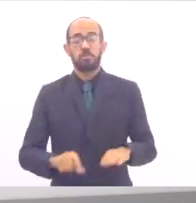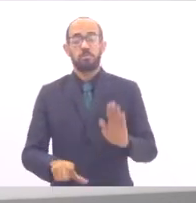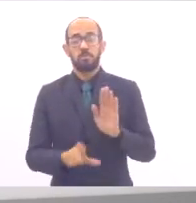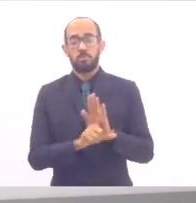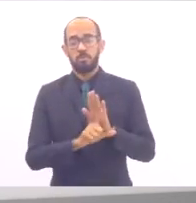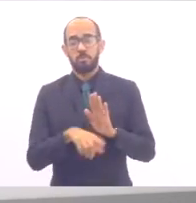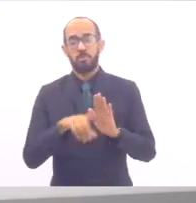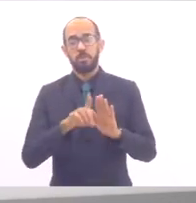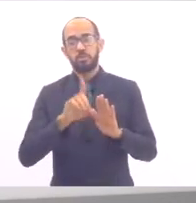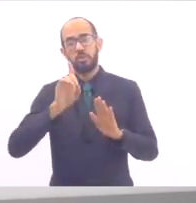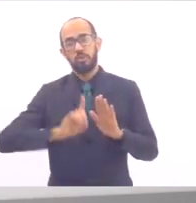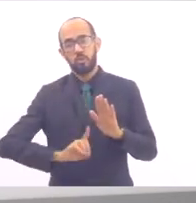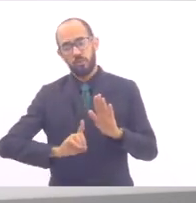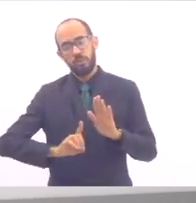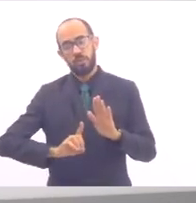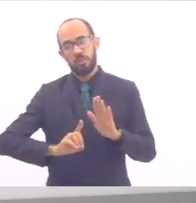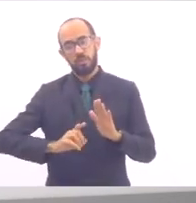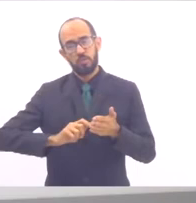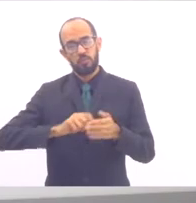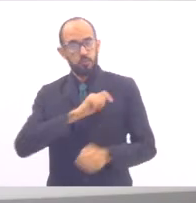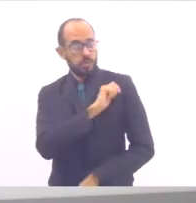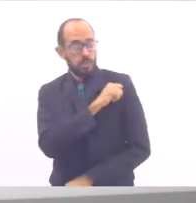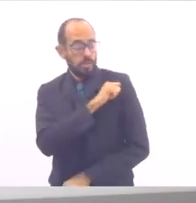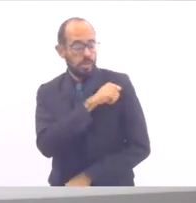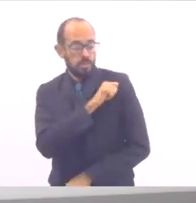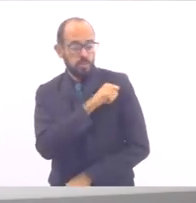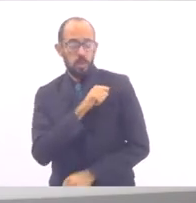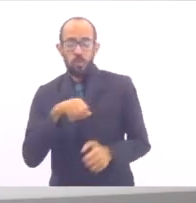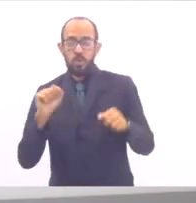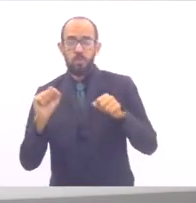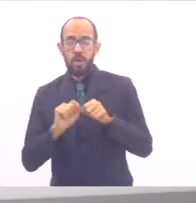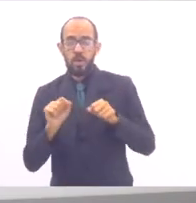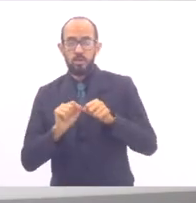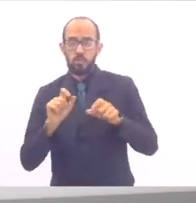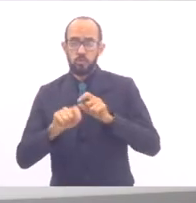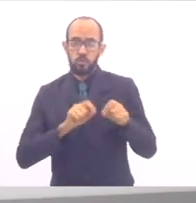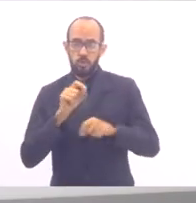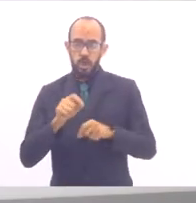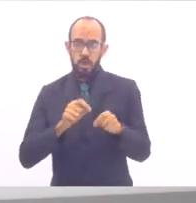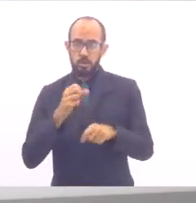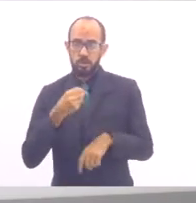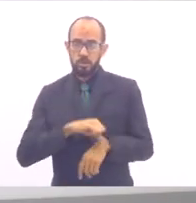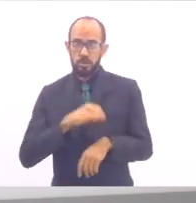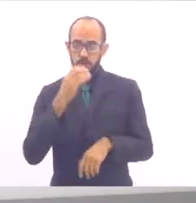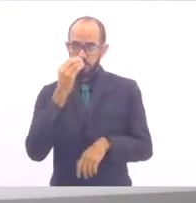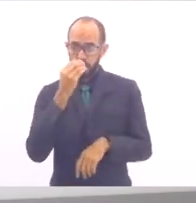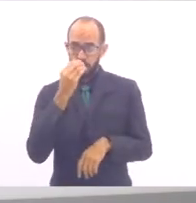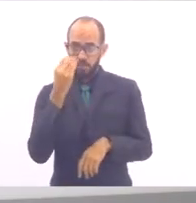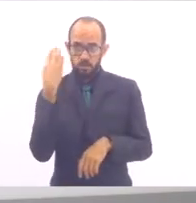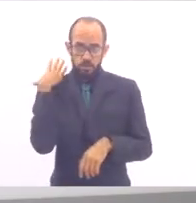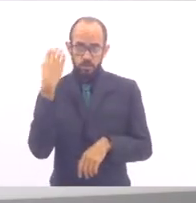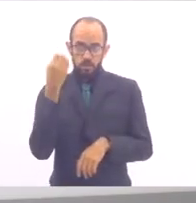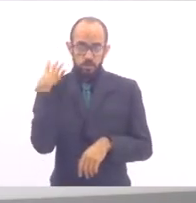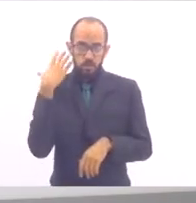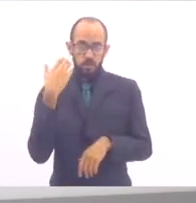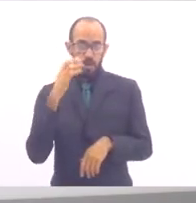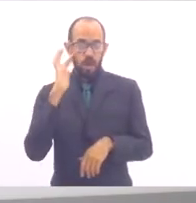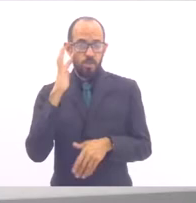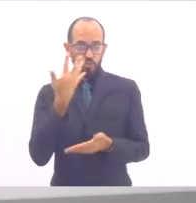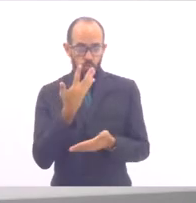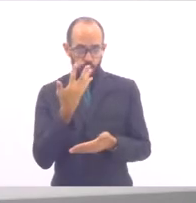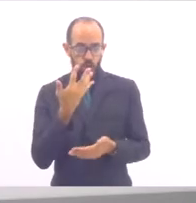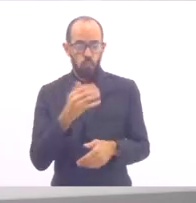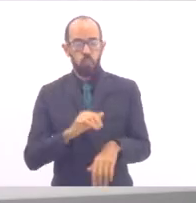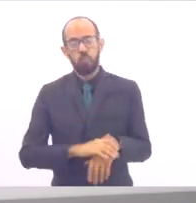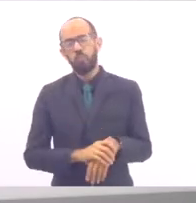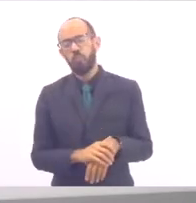de fiscalização, é onde vai permear o descumprimento dessa resolução. E aí o que